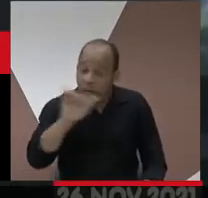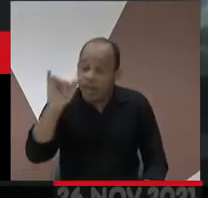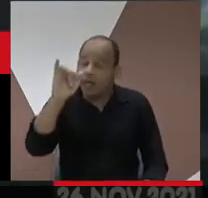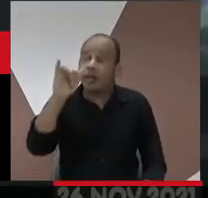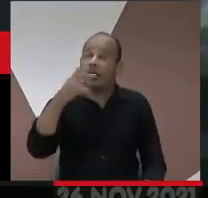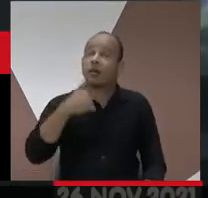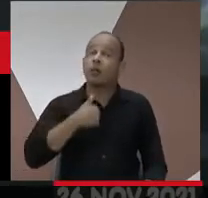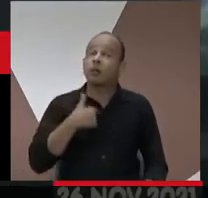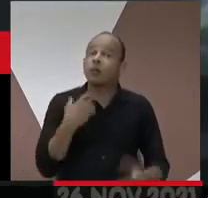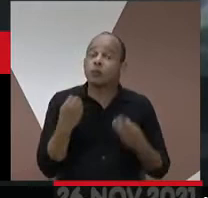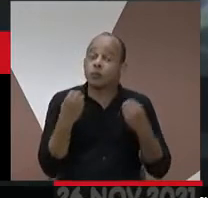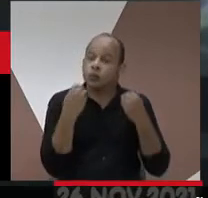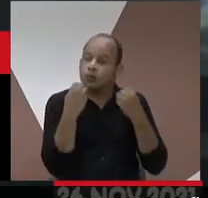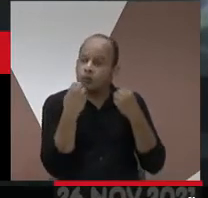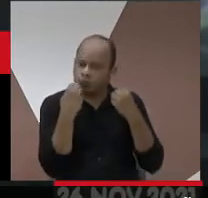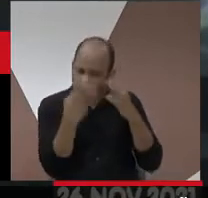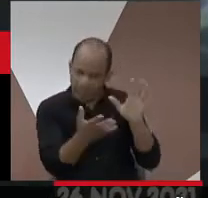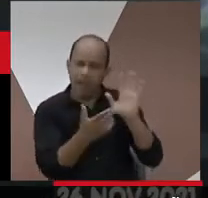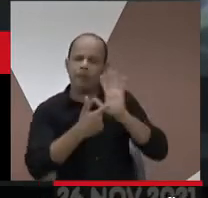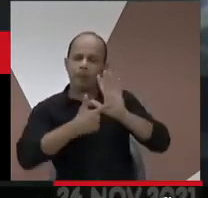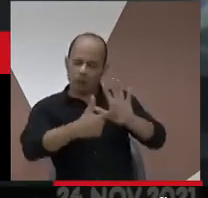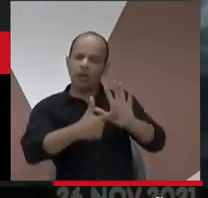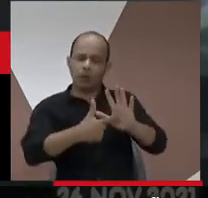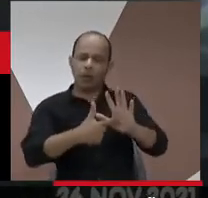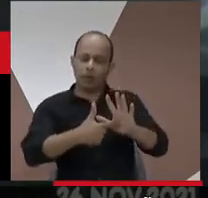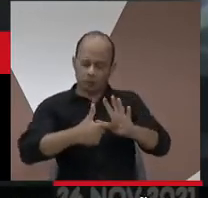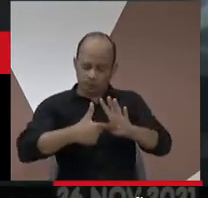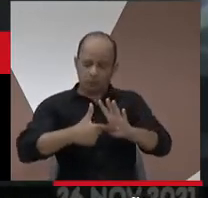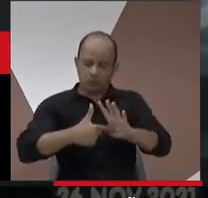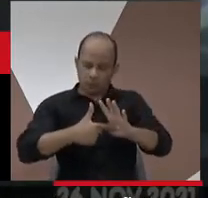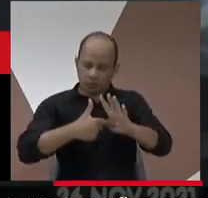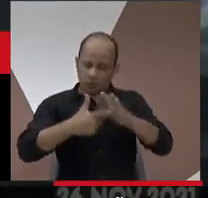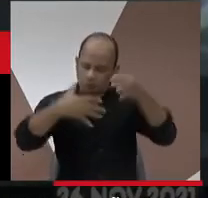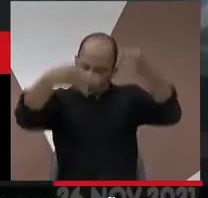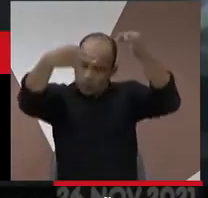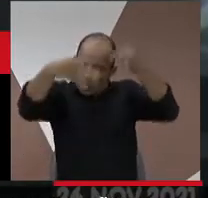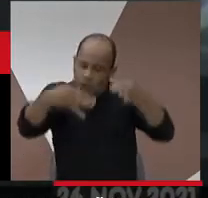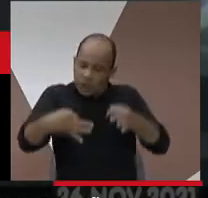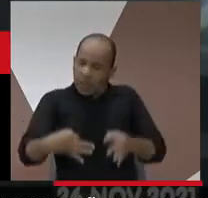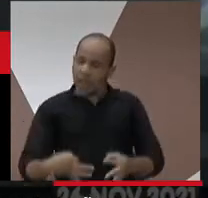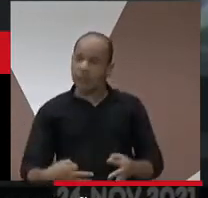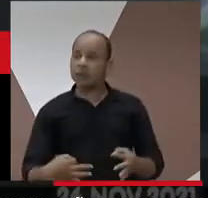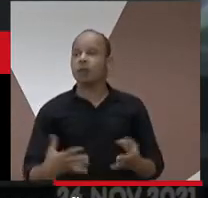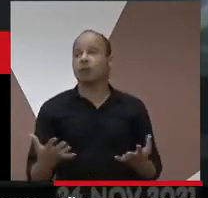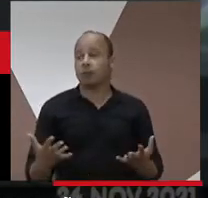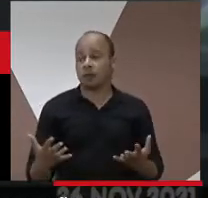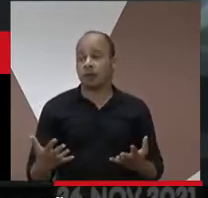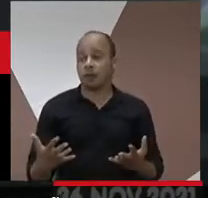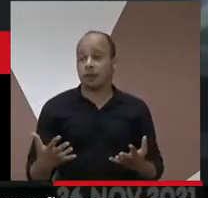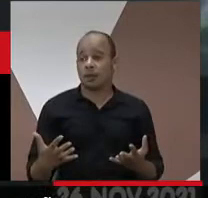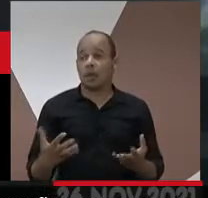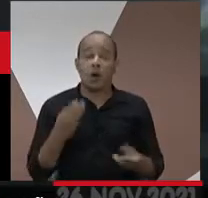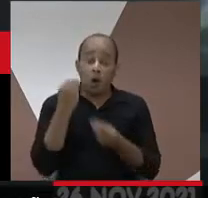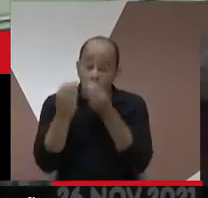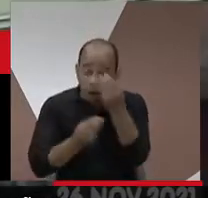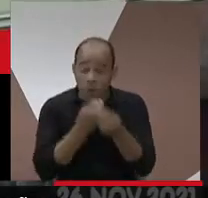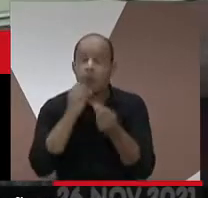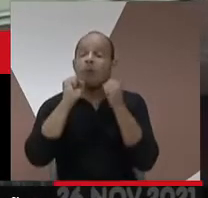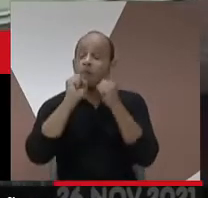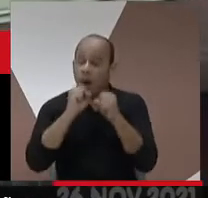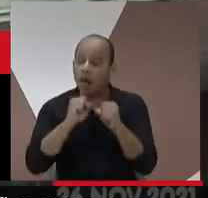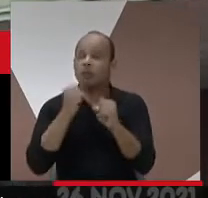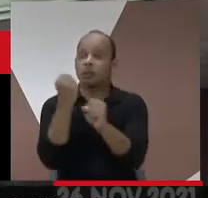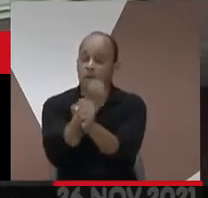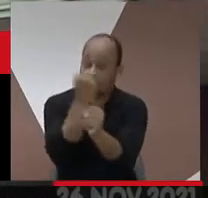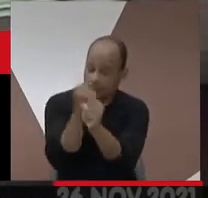de decência, de honestidade e como pode se recuperar